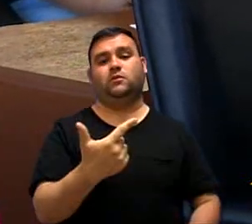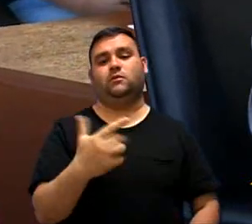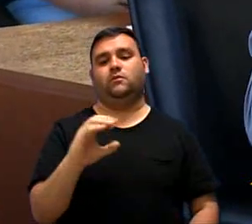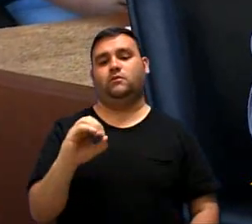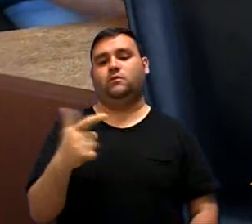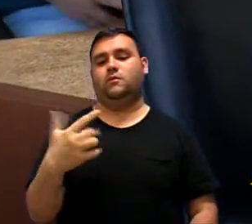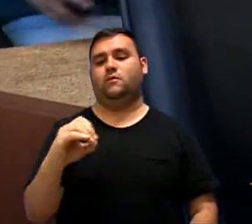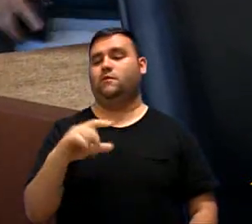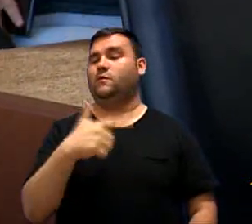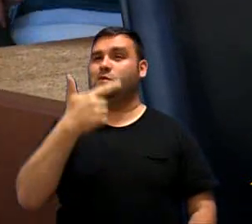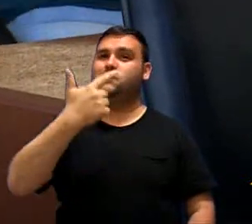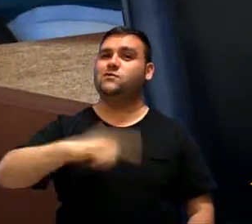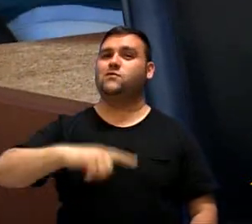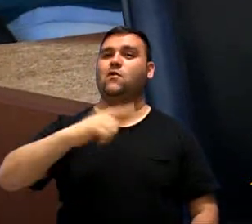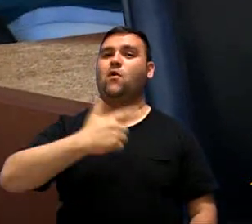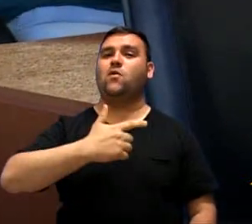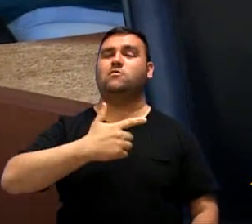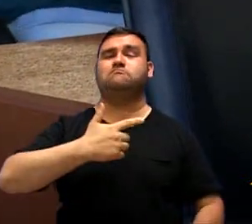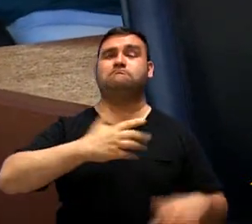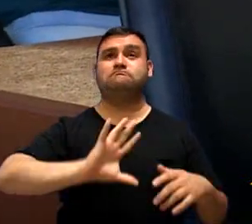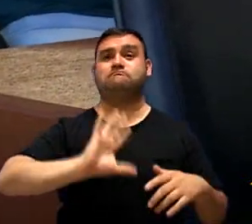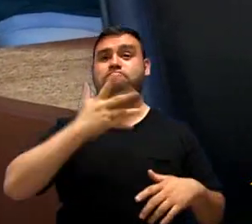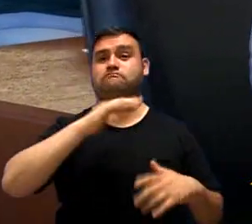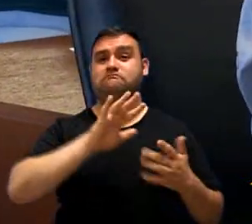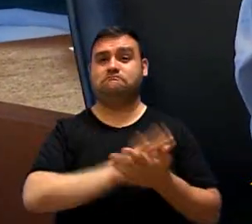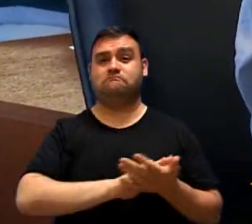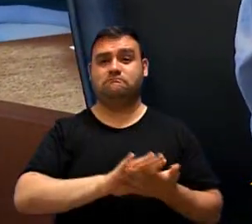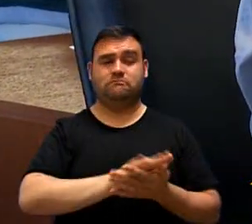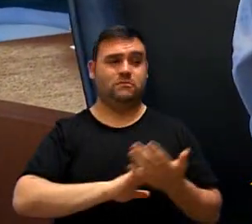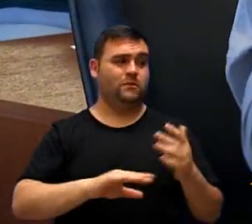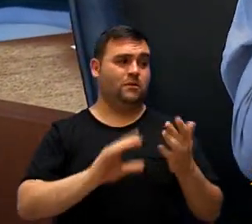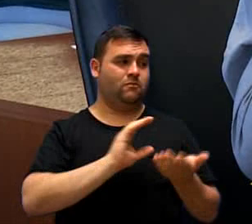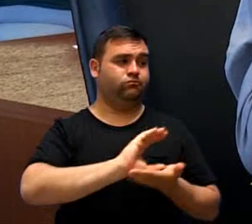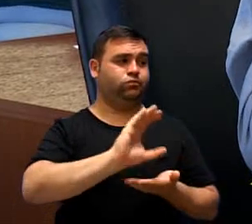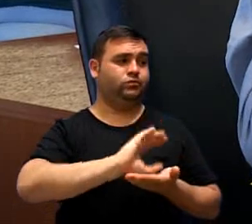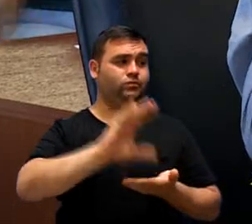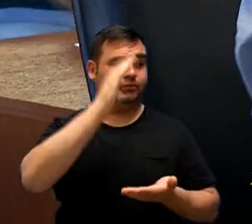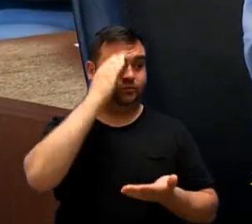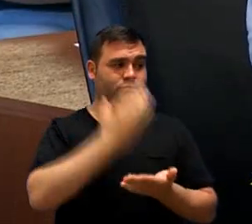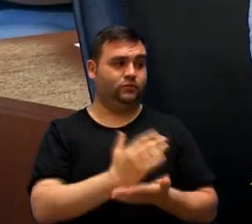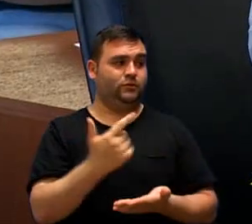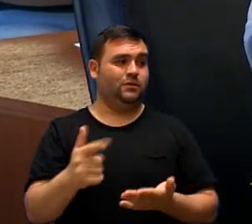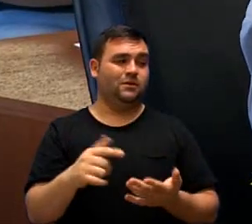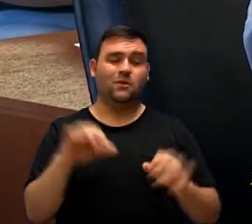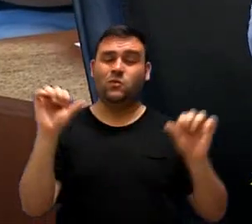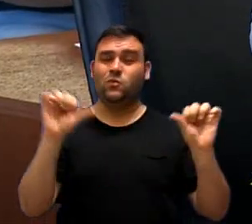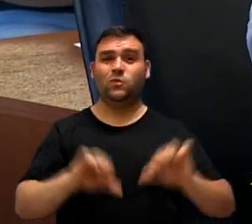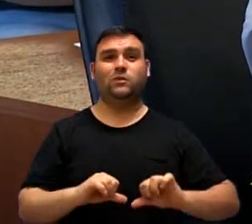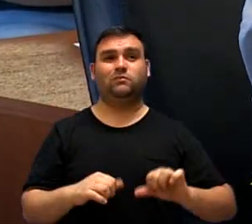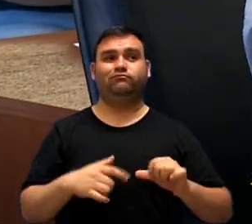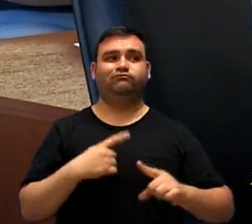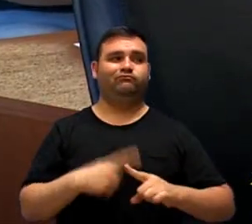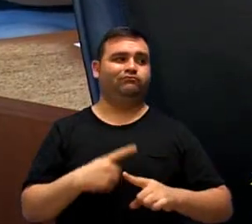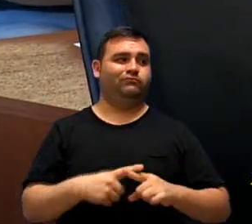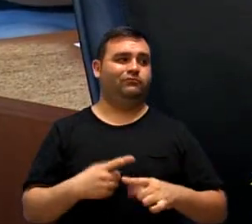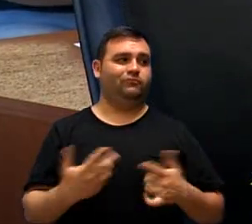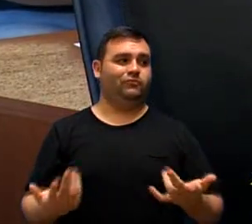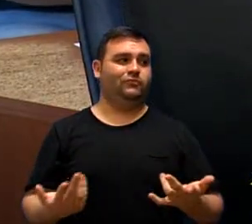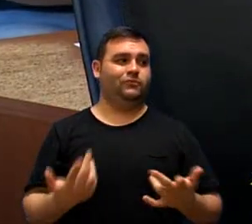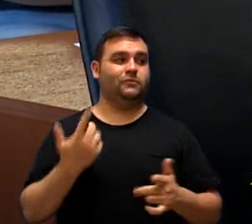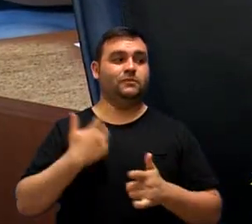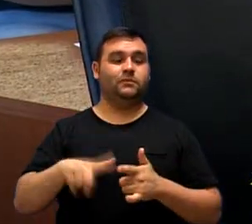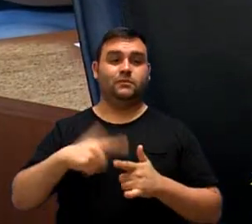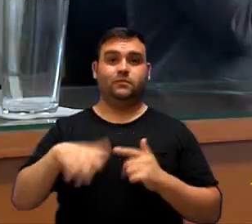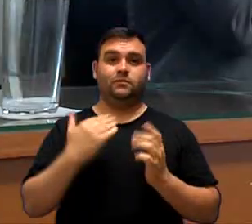2020 aconteça a mesma coisa e as emendas acabam não sendo executadas. Isso é ruim, porque, Um dos